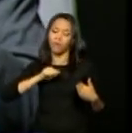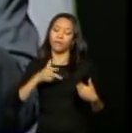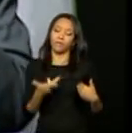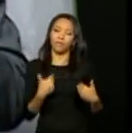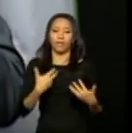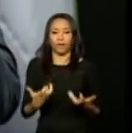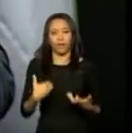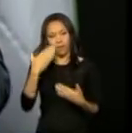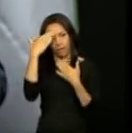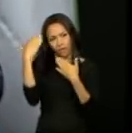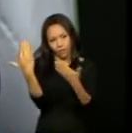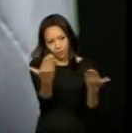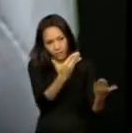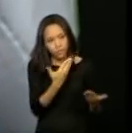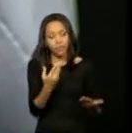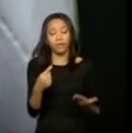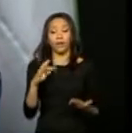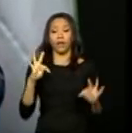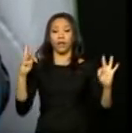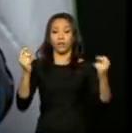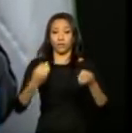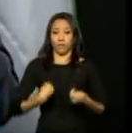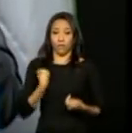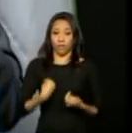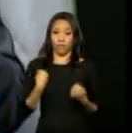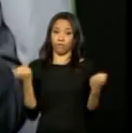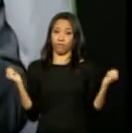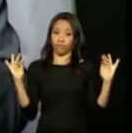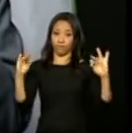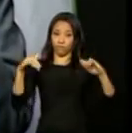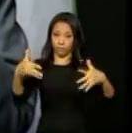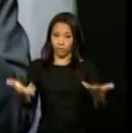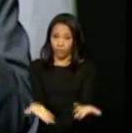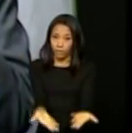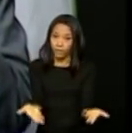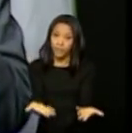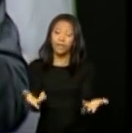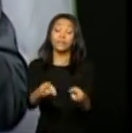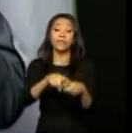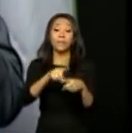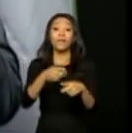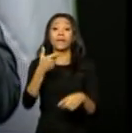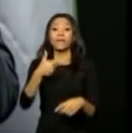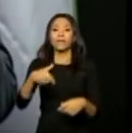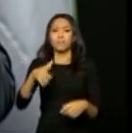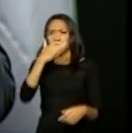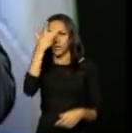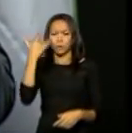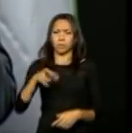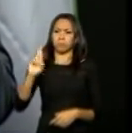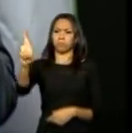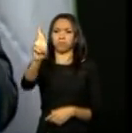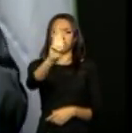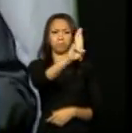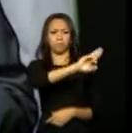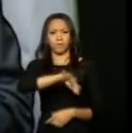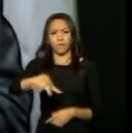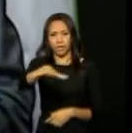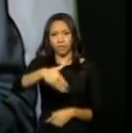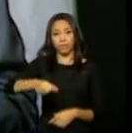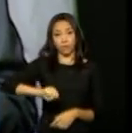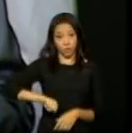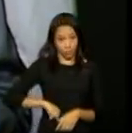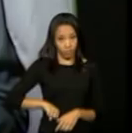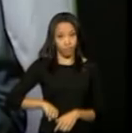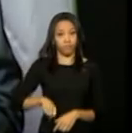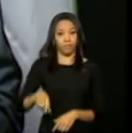lugar, agradecer a presença de vocês, agradecer a presença de representantes do corpo diplomático, dizer que tenham